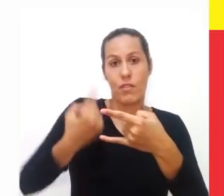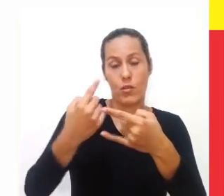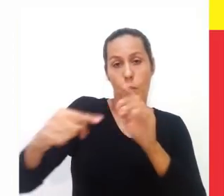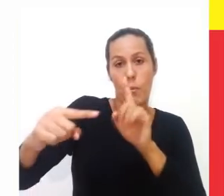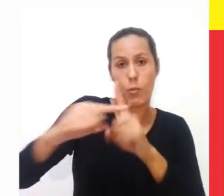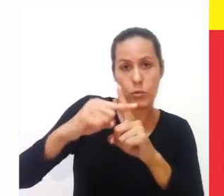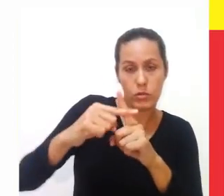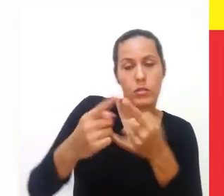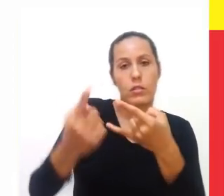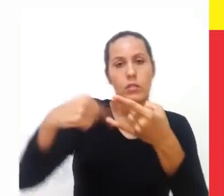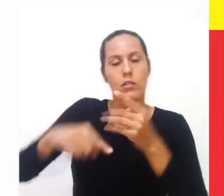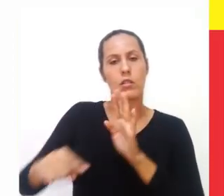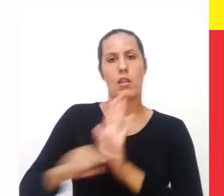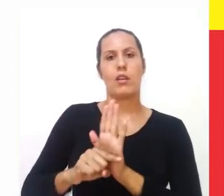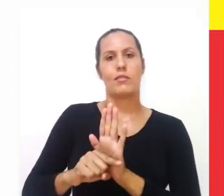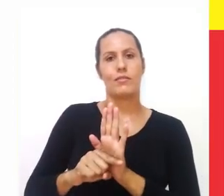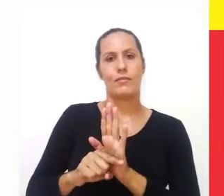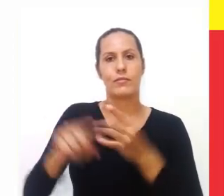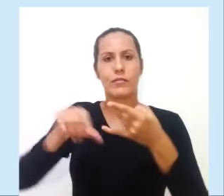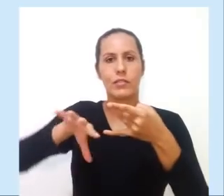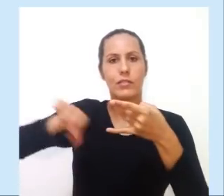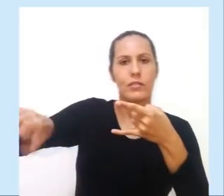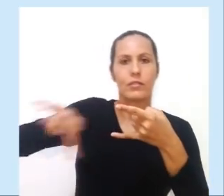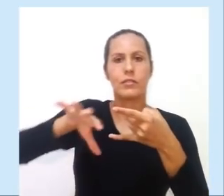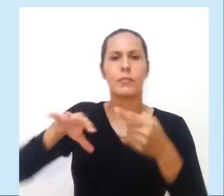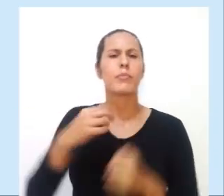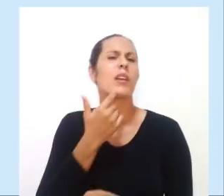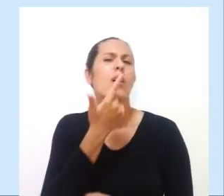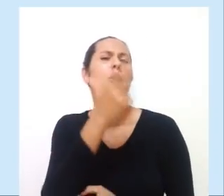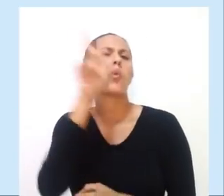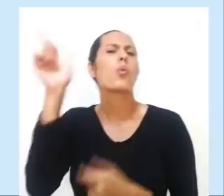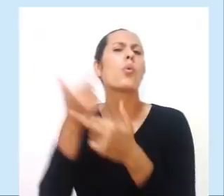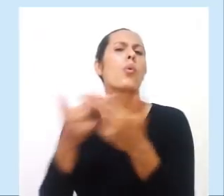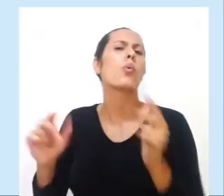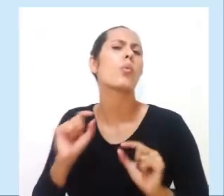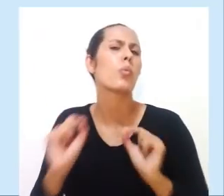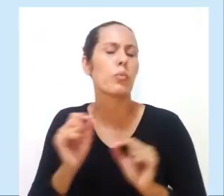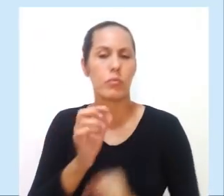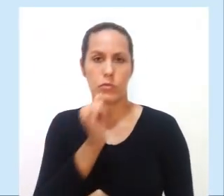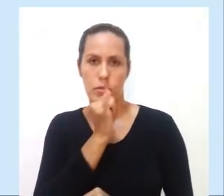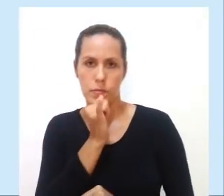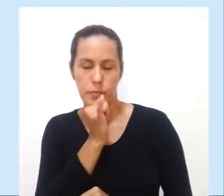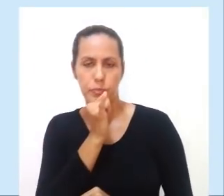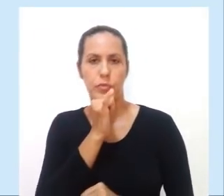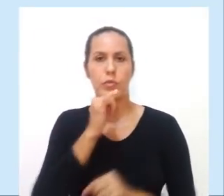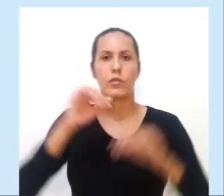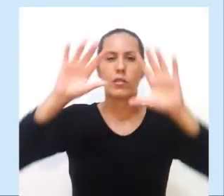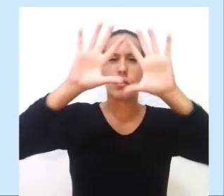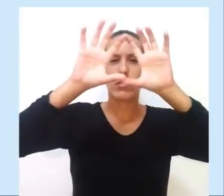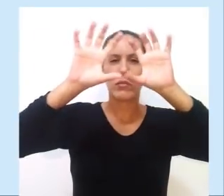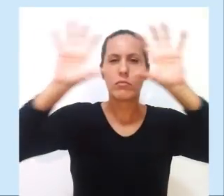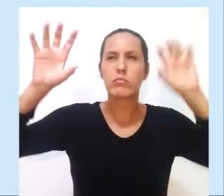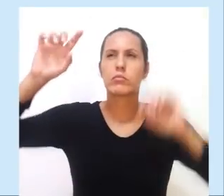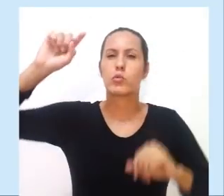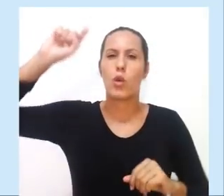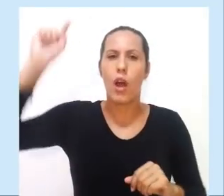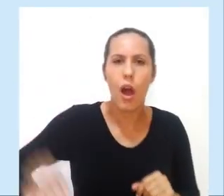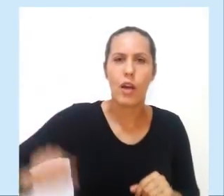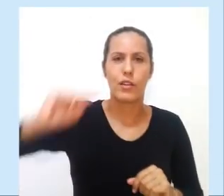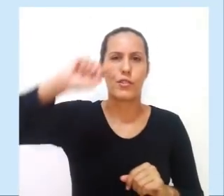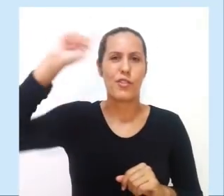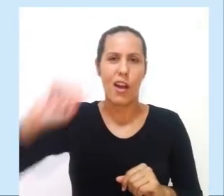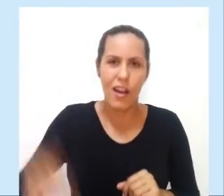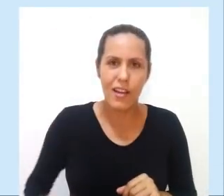né, um positivo e um negativo. Mas existem também outros fenômenos, como, por exemplo, os raios, né?